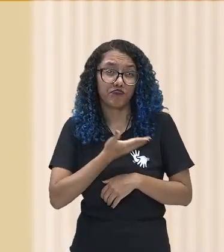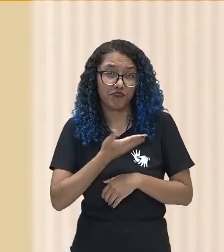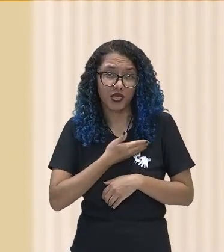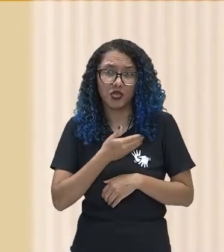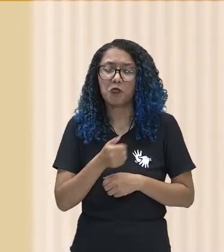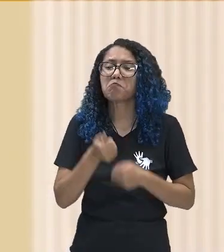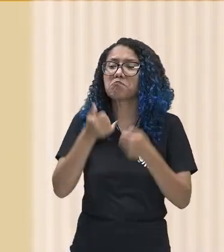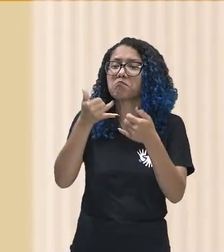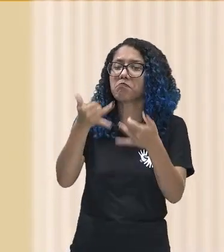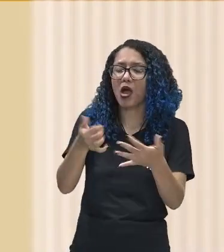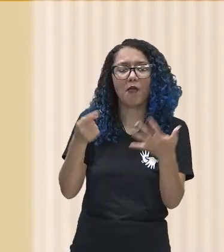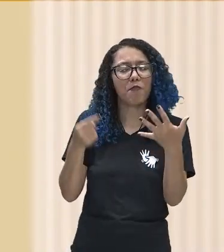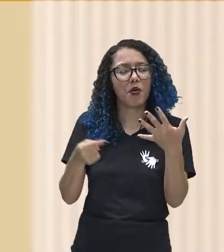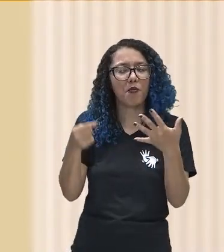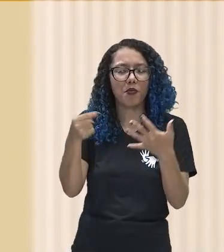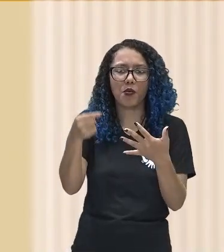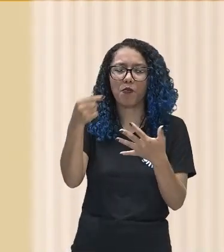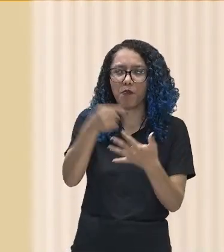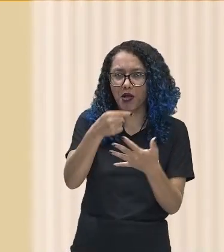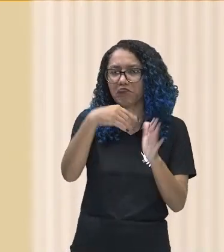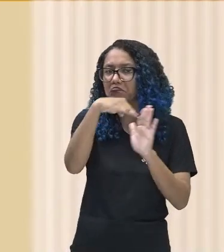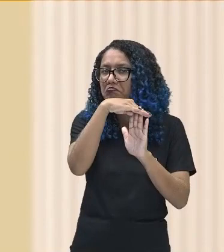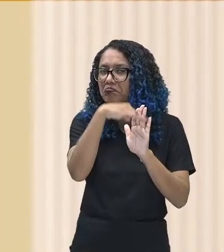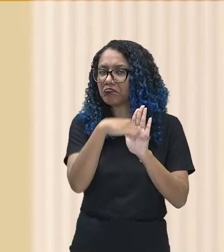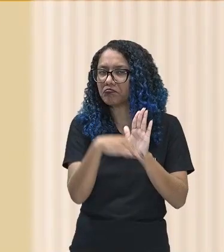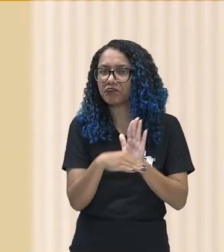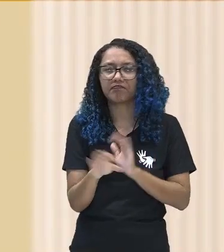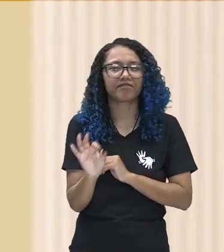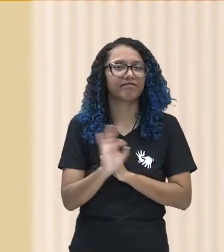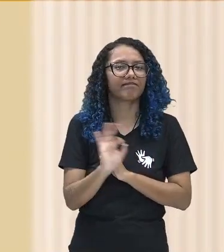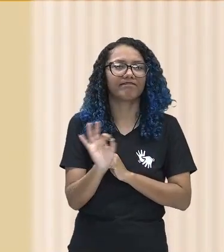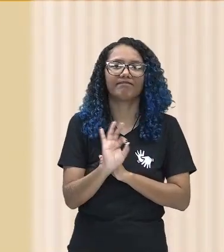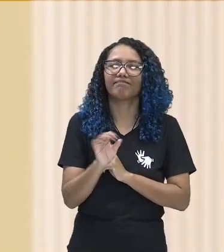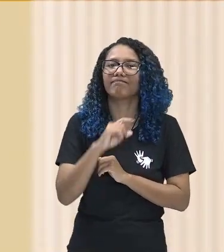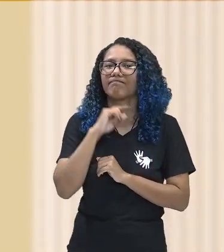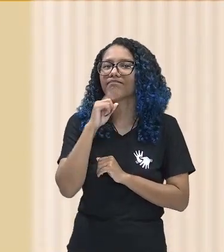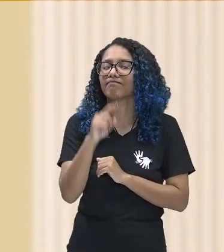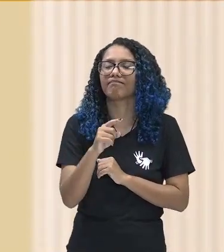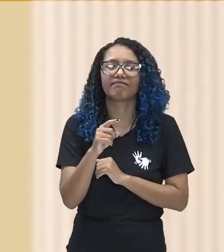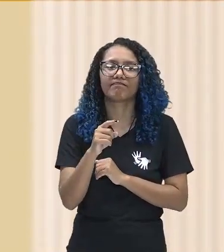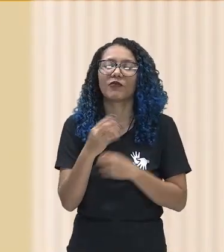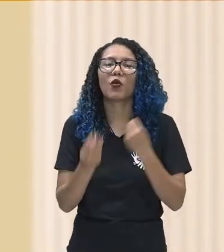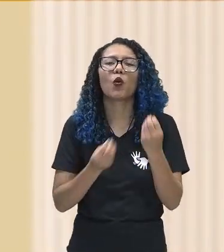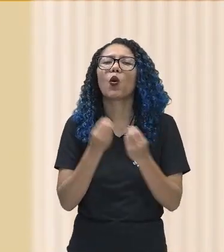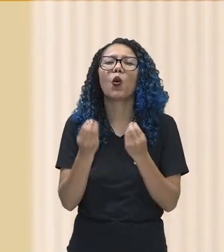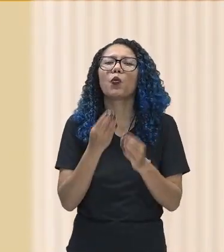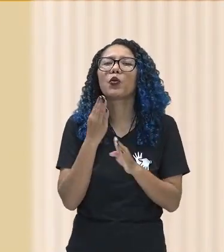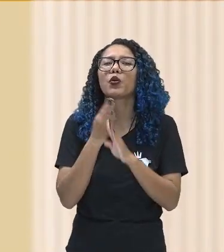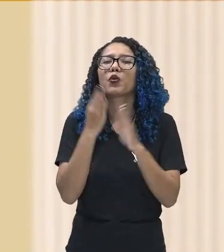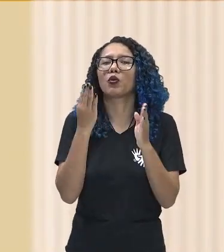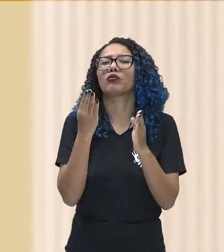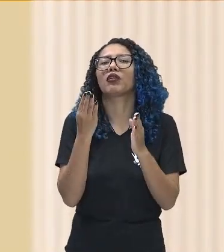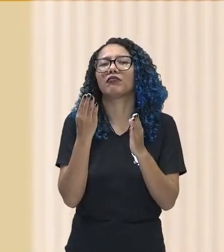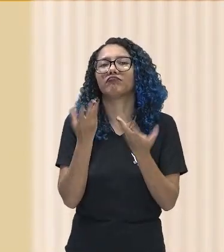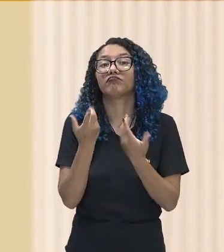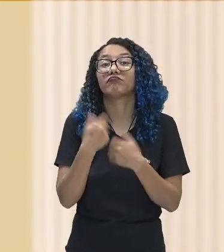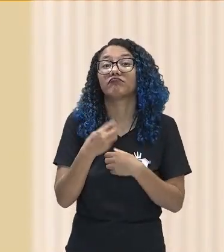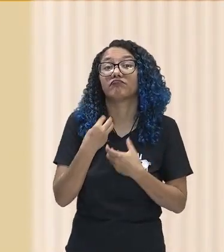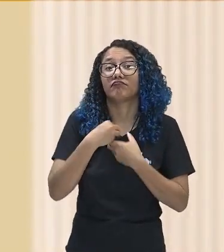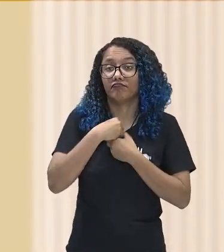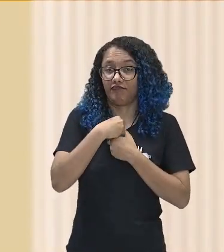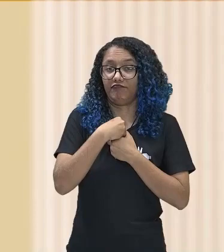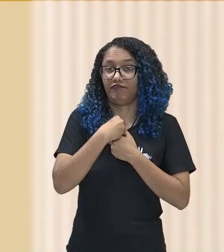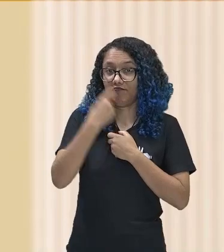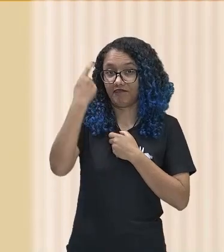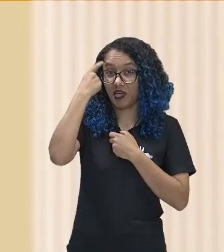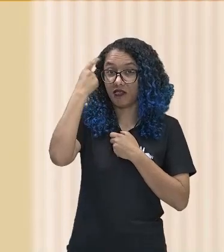lugar nenhum. Aonde que a gente vai encontrar, esse sentido, esse propósito? É dentro da gente mesmo, a